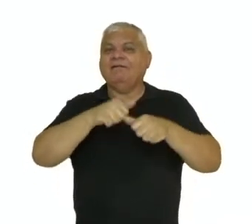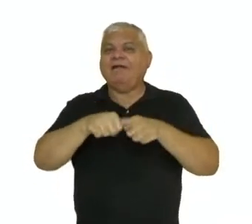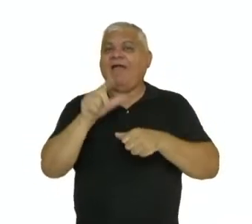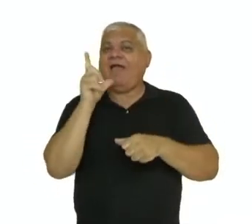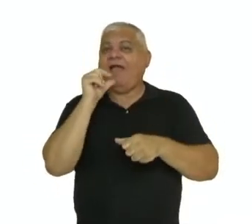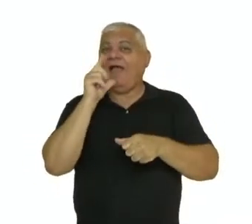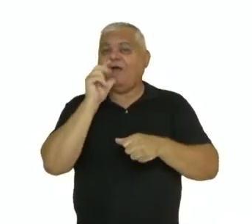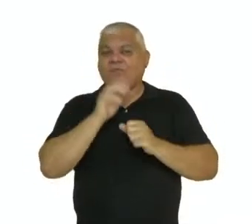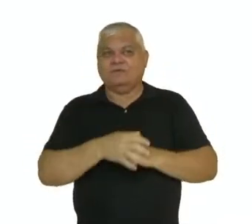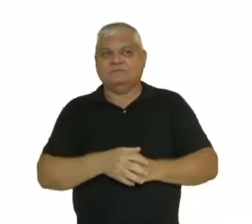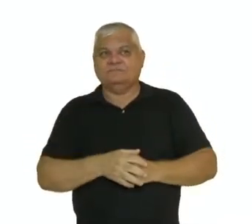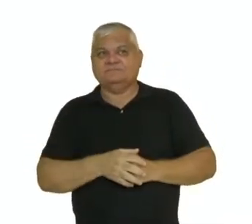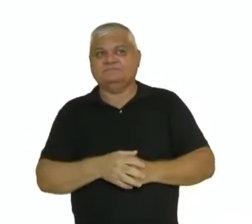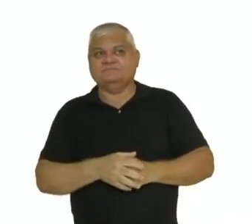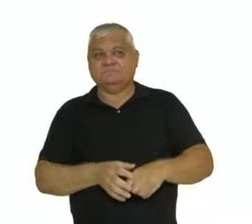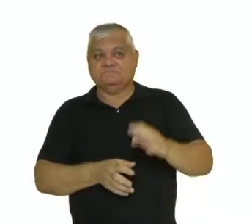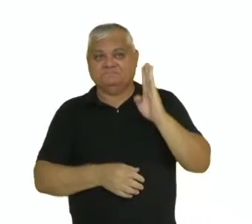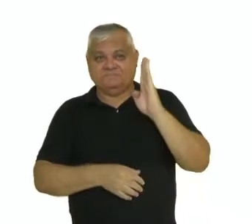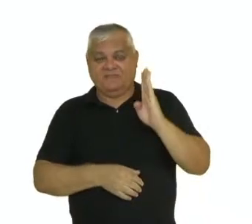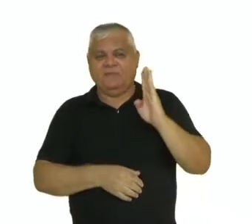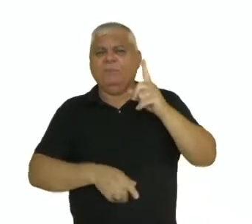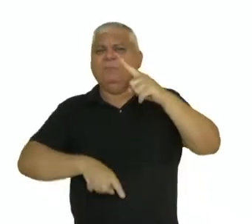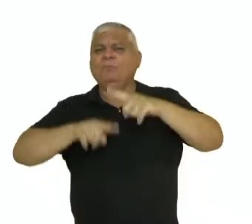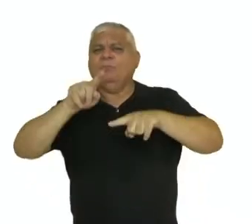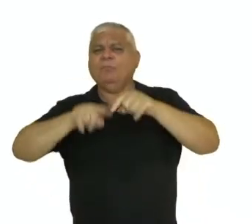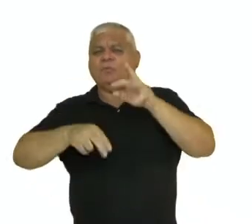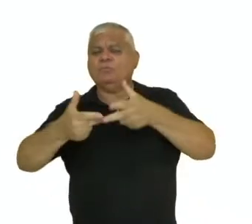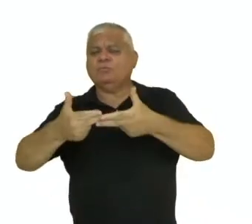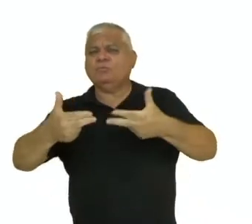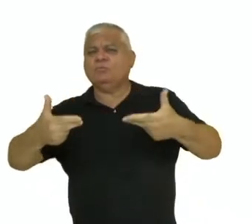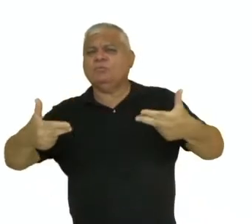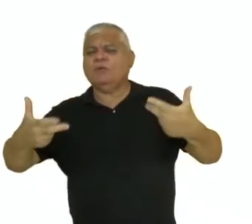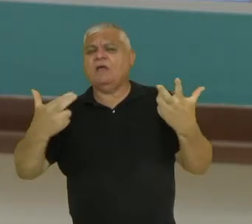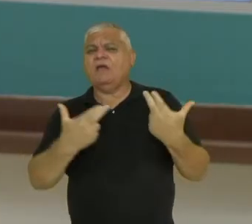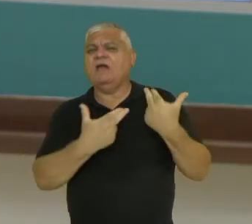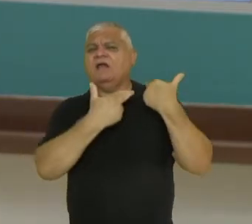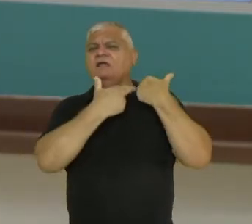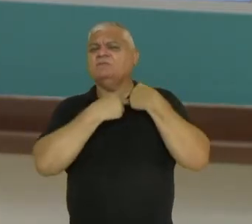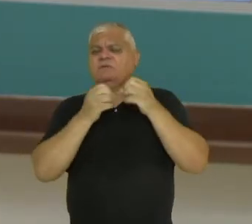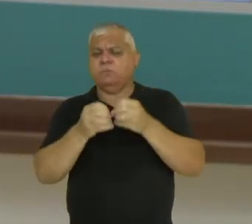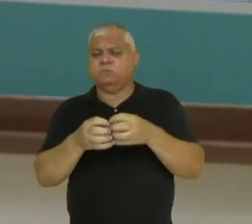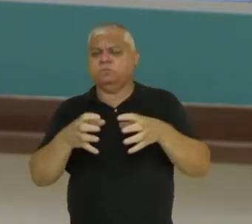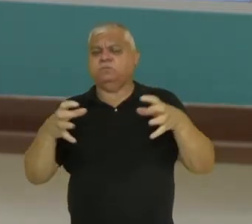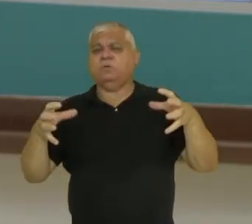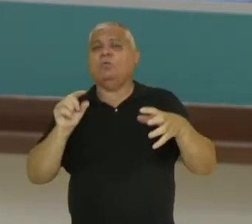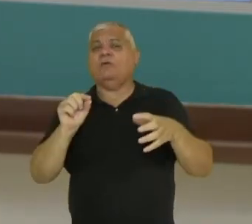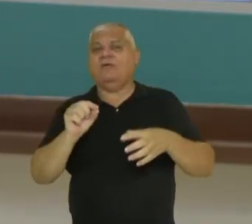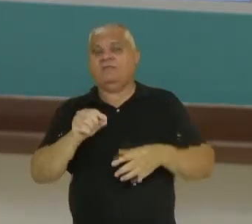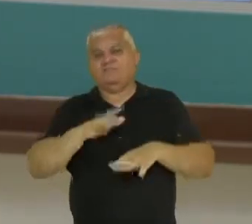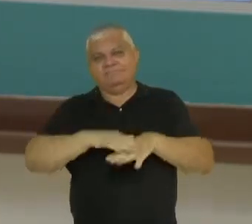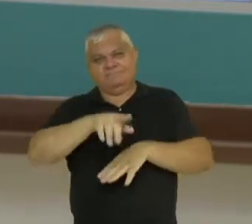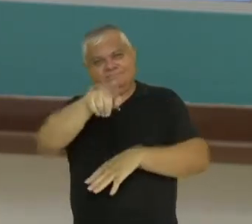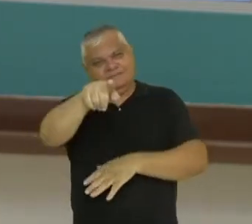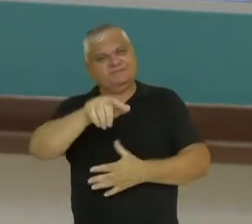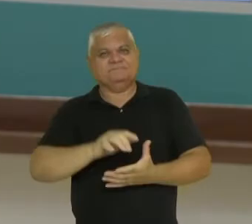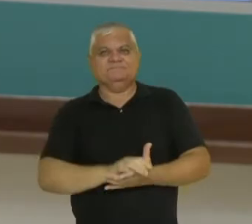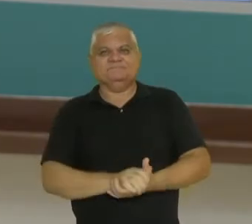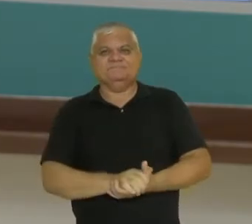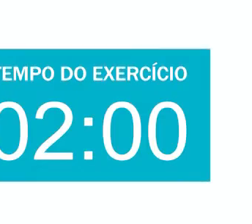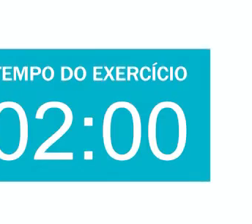água? Quais são os produtos das reações e qual deles é responsável por inflar o bote? Agora é com vocês.